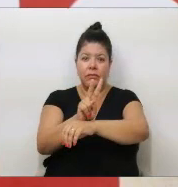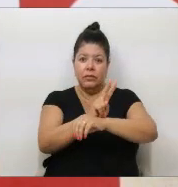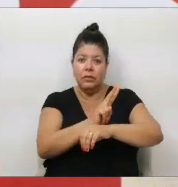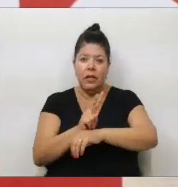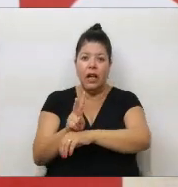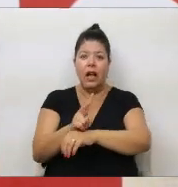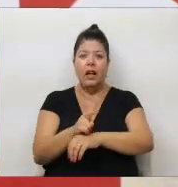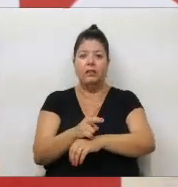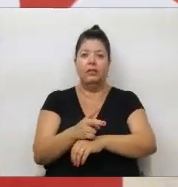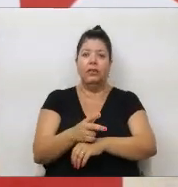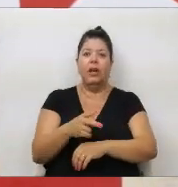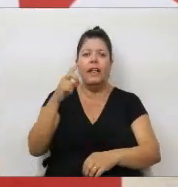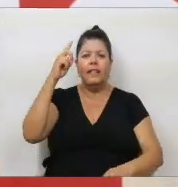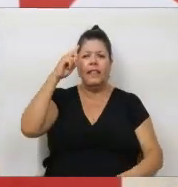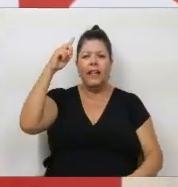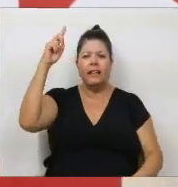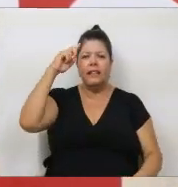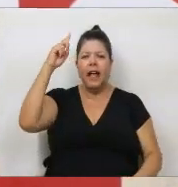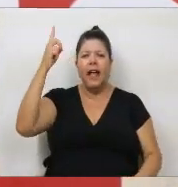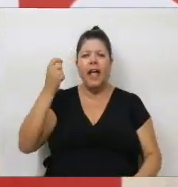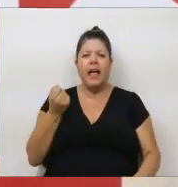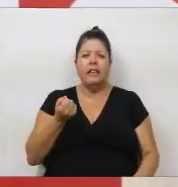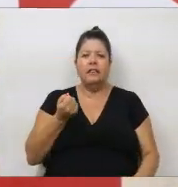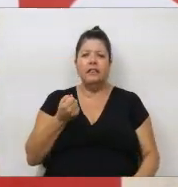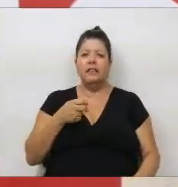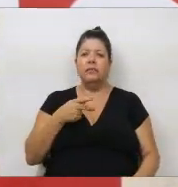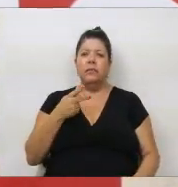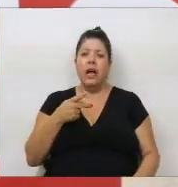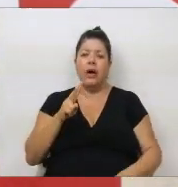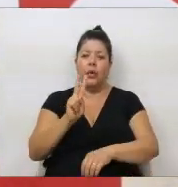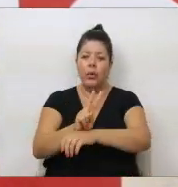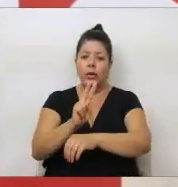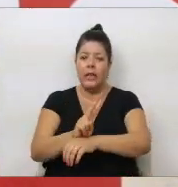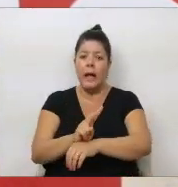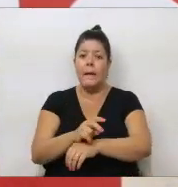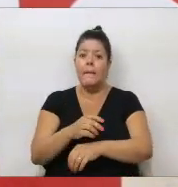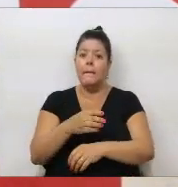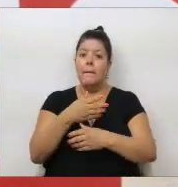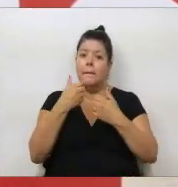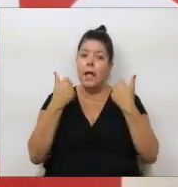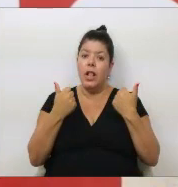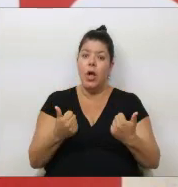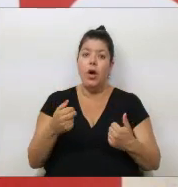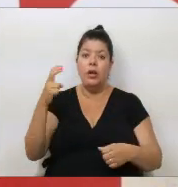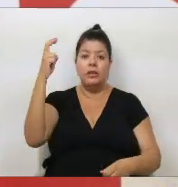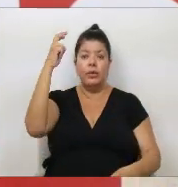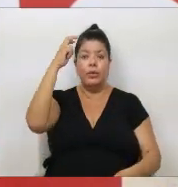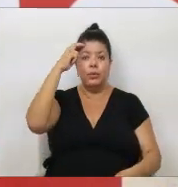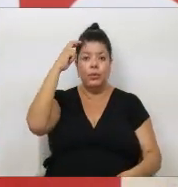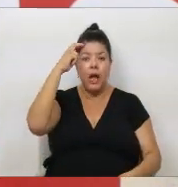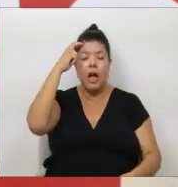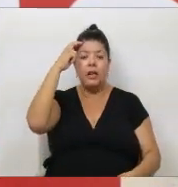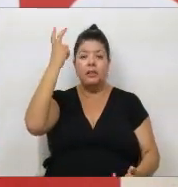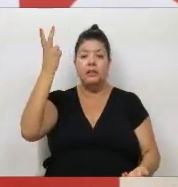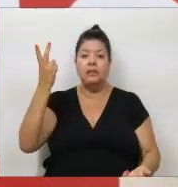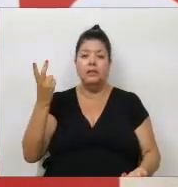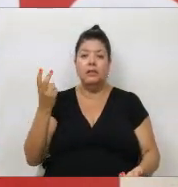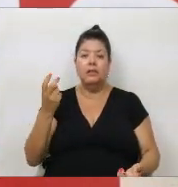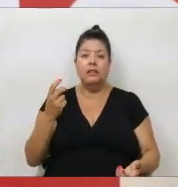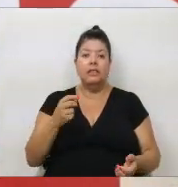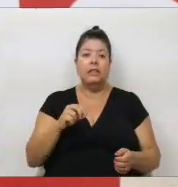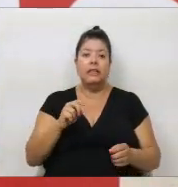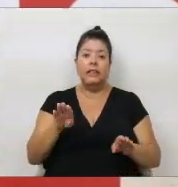também alguma ideia para que haja uma proteção maior aos bens culturais e também às áreas